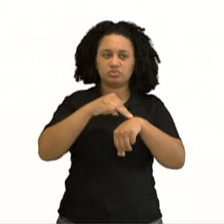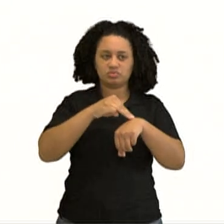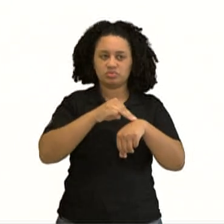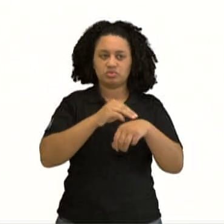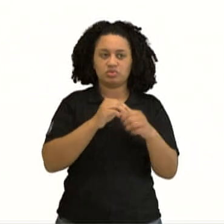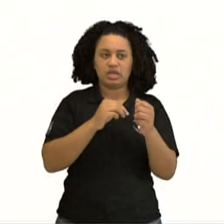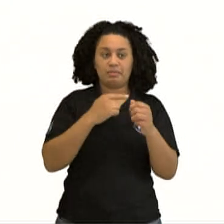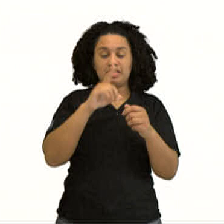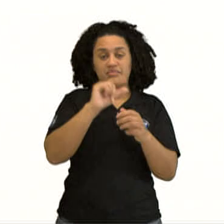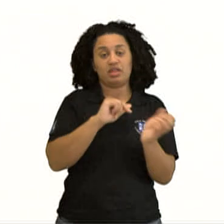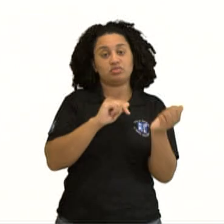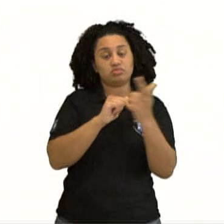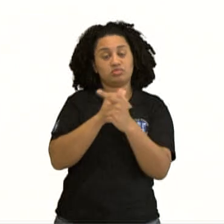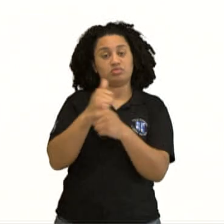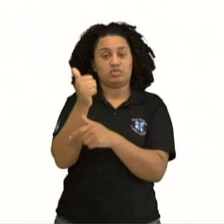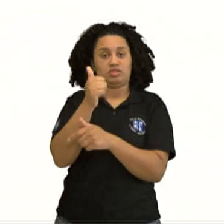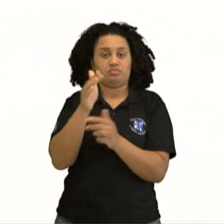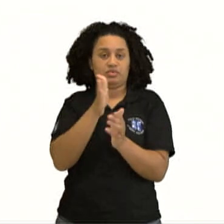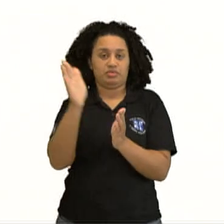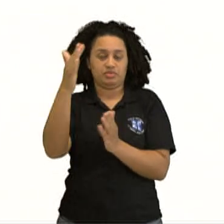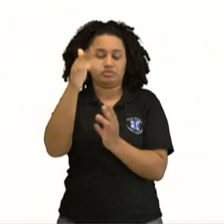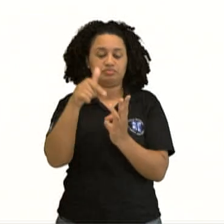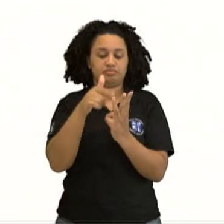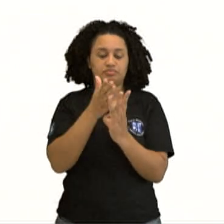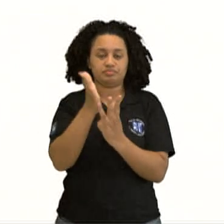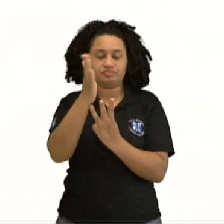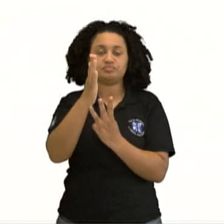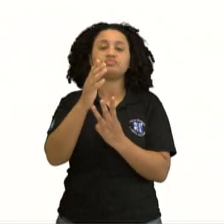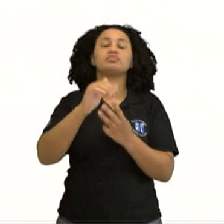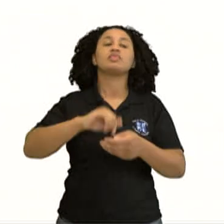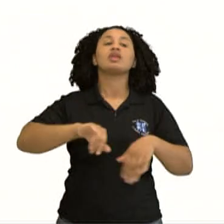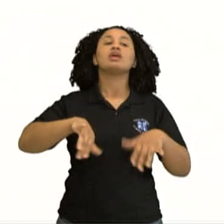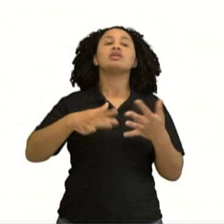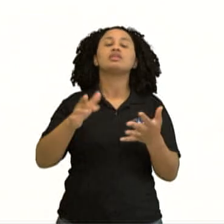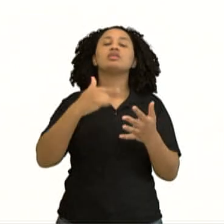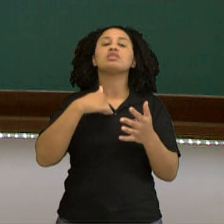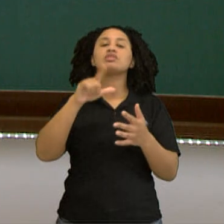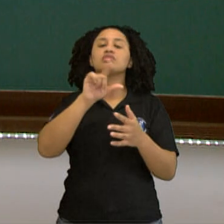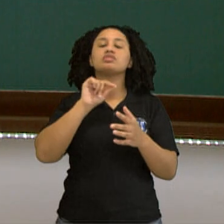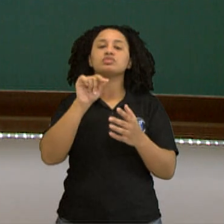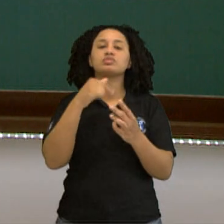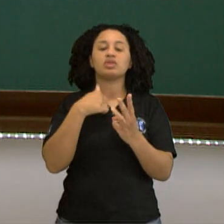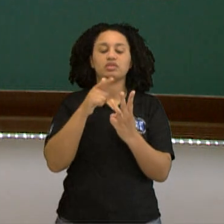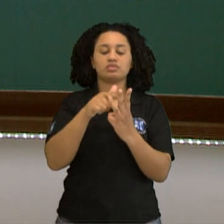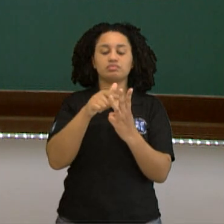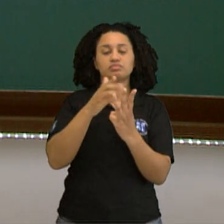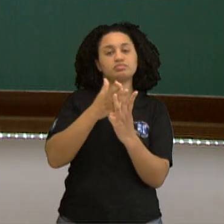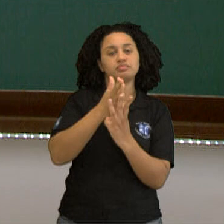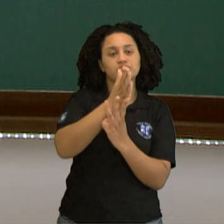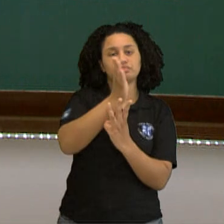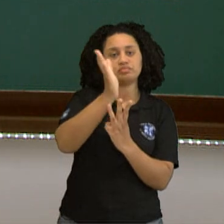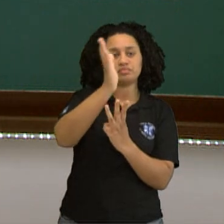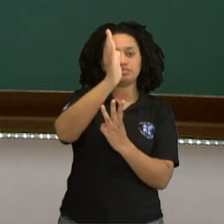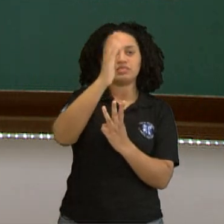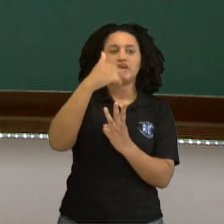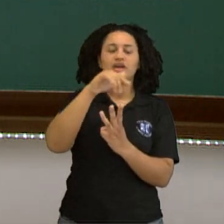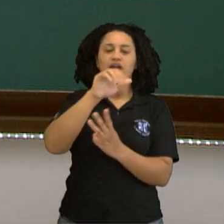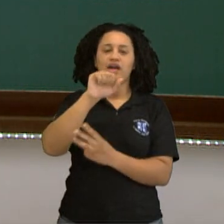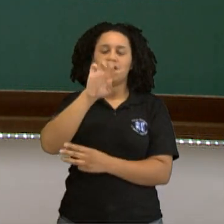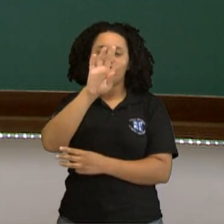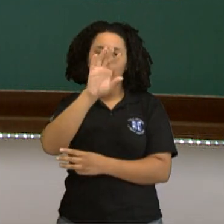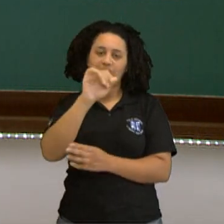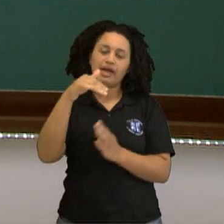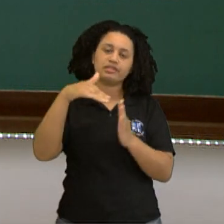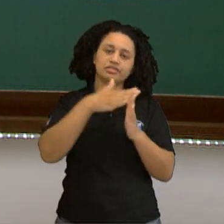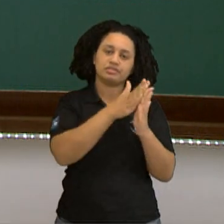que a primeira, certo? Então aqui eu resolvi pegar a segunda rota, certo? Que passa por Castro, Tibagi